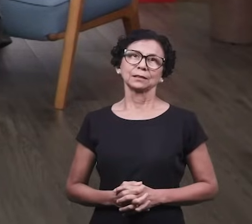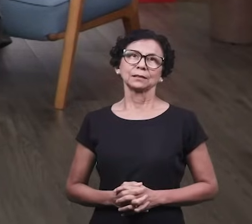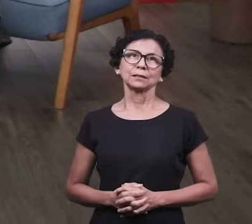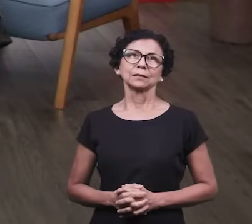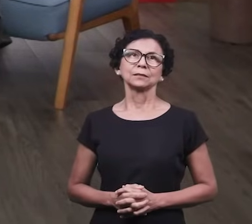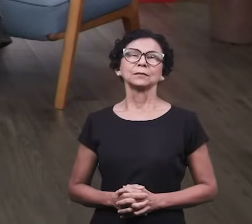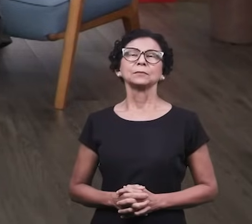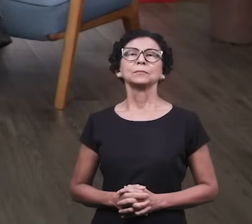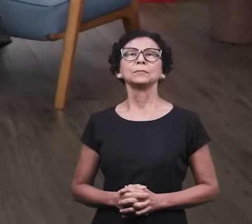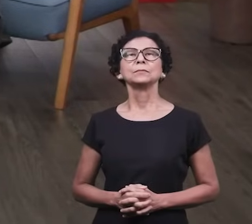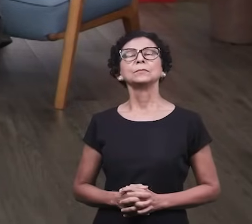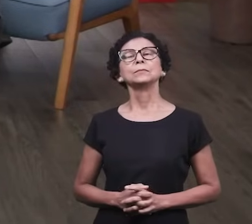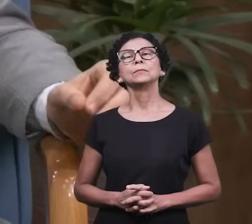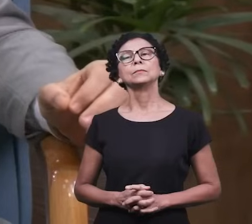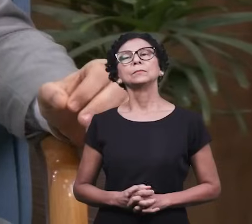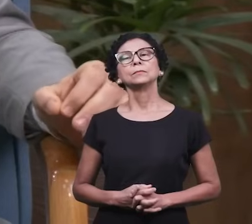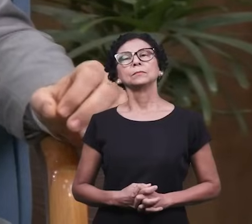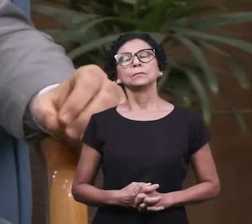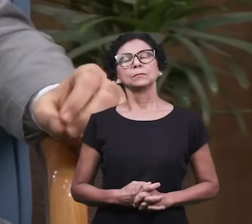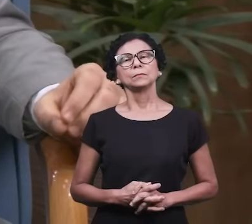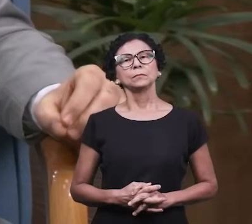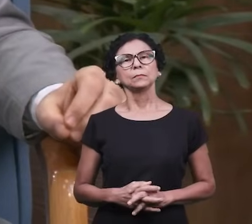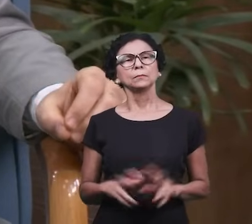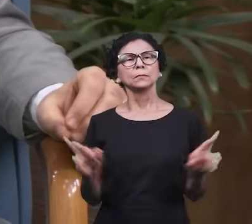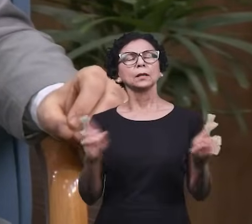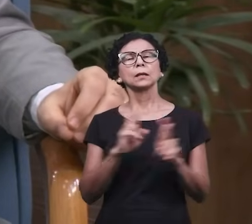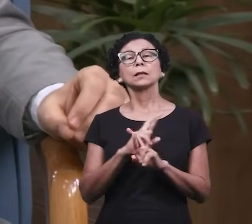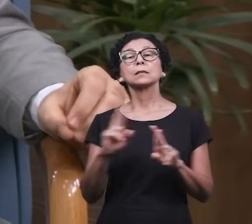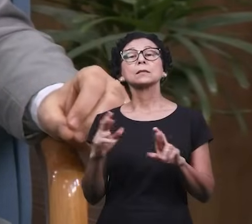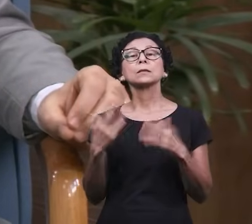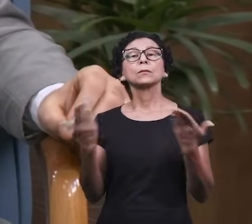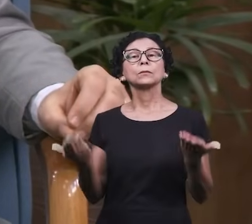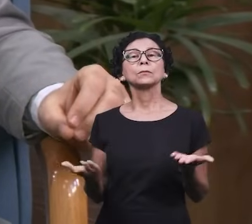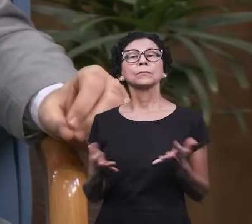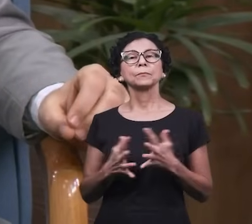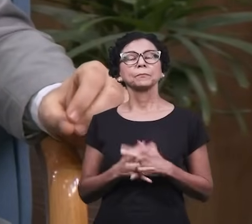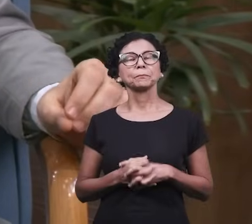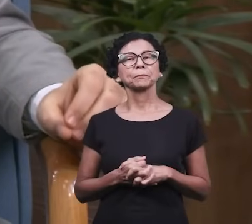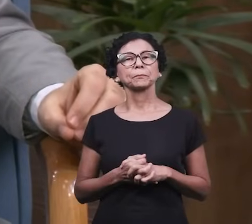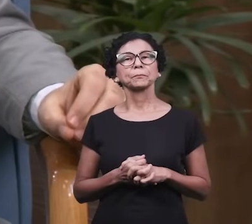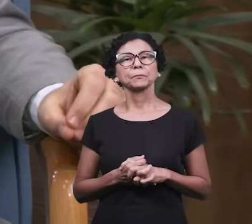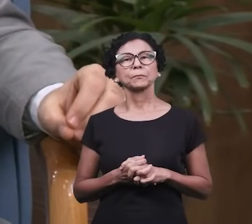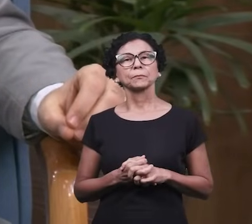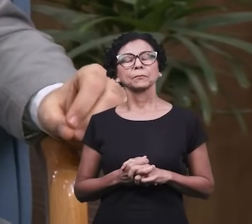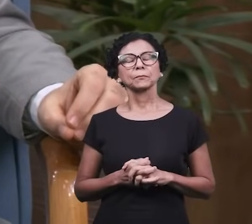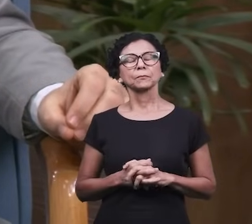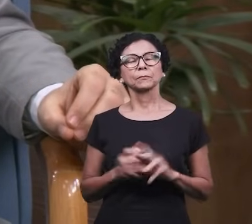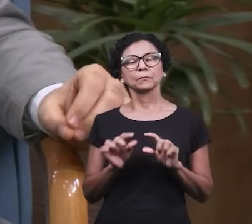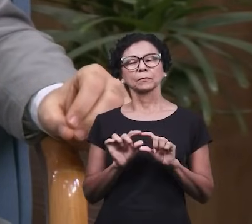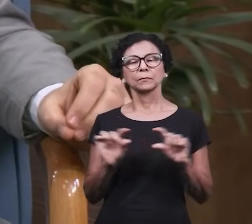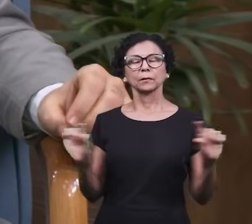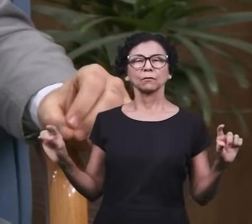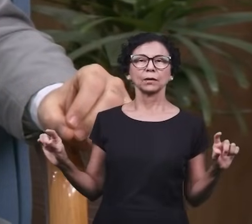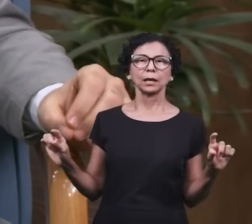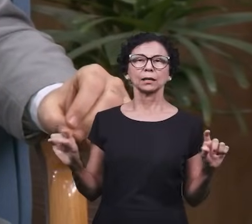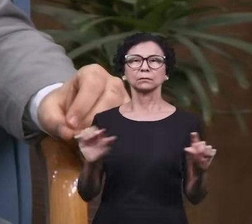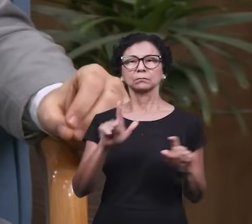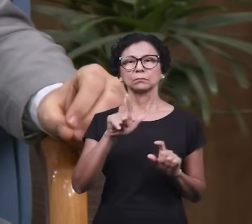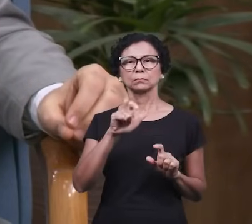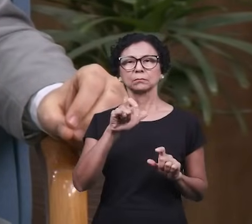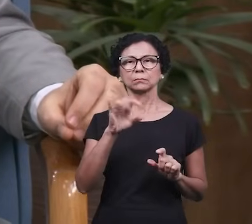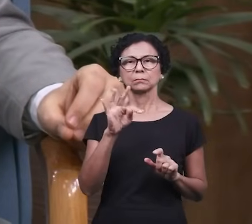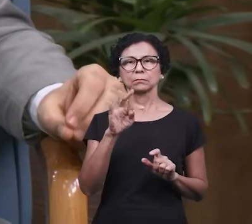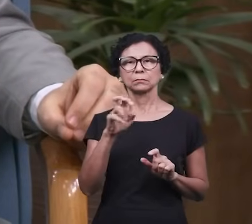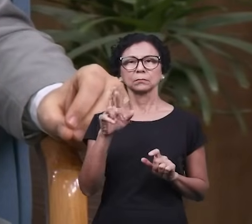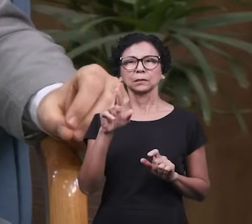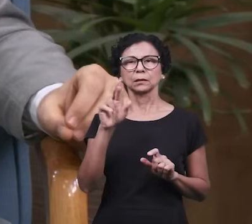Jesus. diferente. E qual a associação que nós podemos fazer desta expressão, né, da liteira de